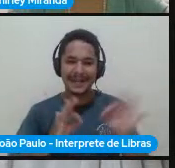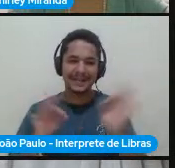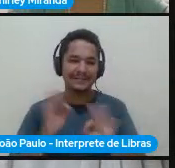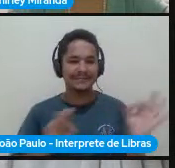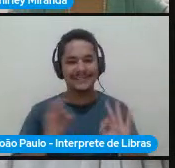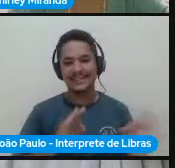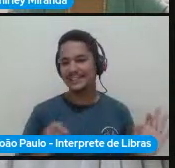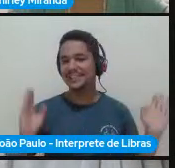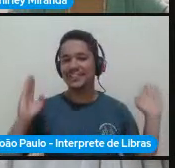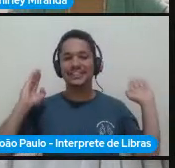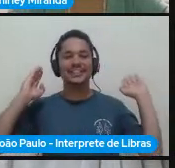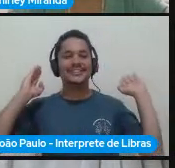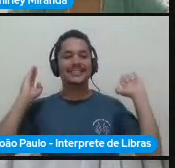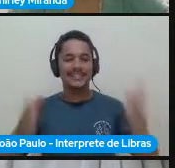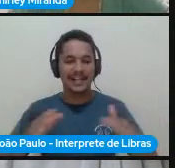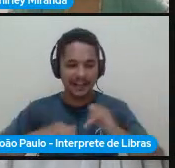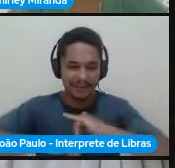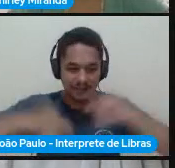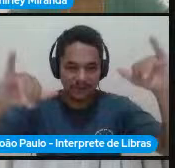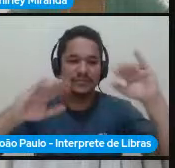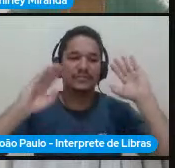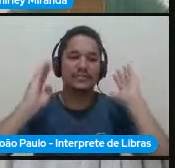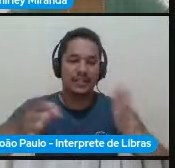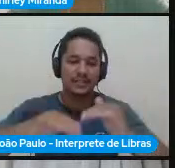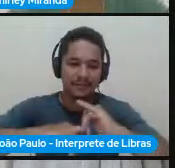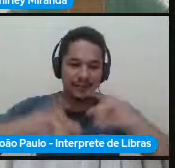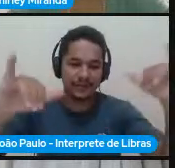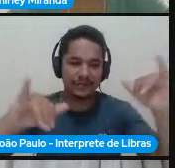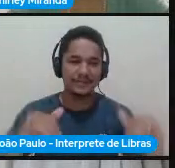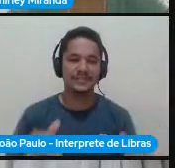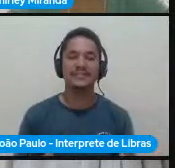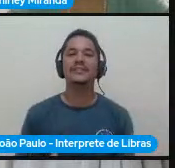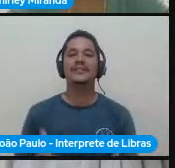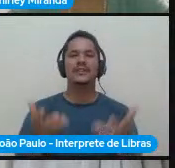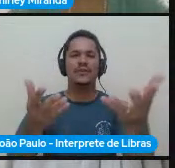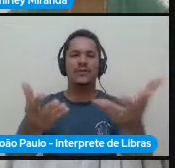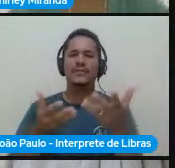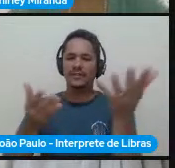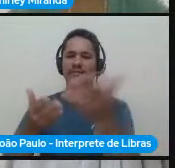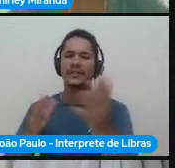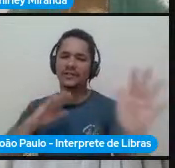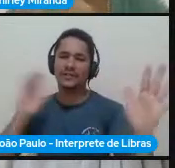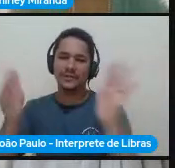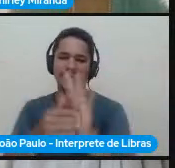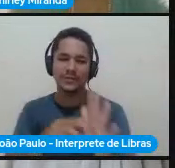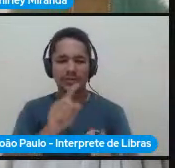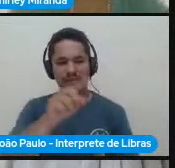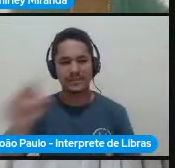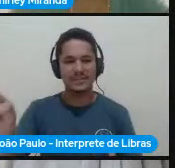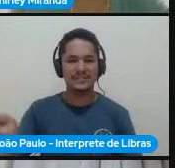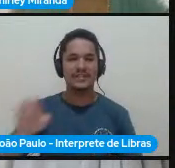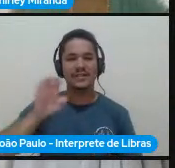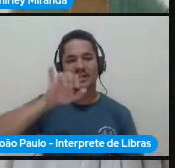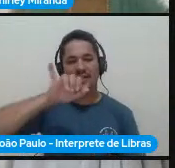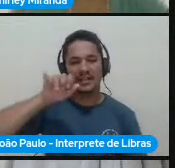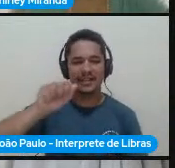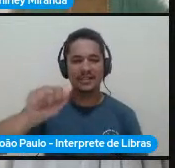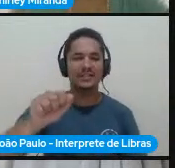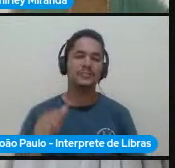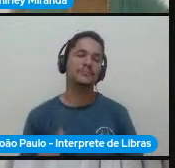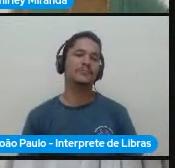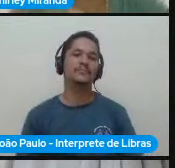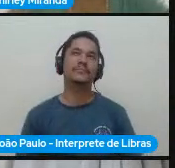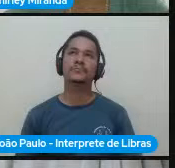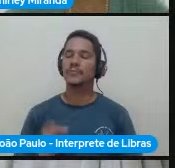deu. Agora tem que ir. Então, conto com vocês, viu? Eu, tanto